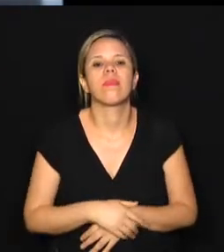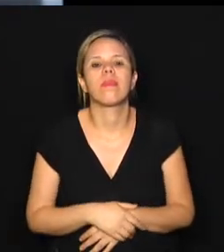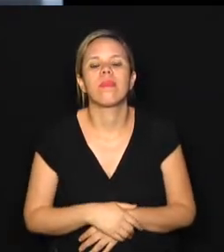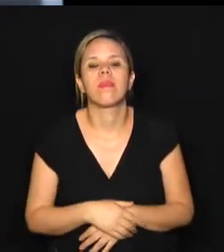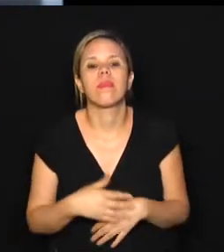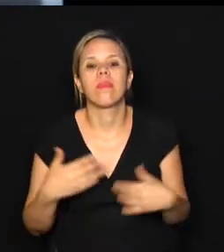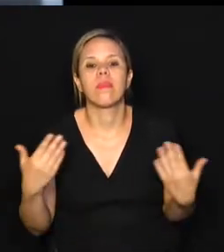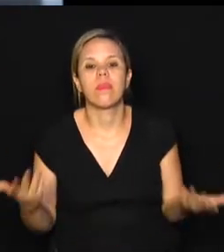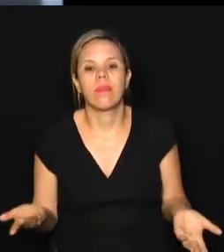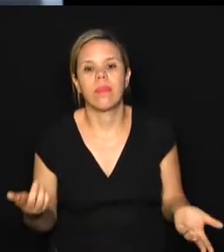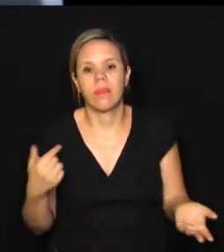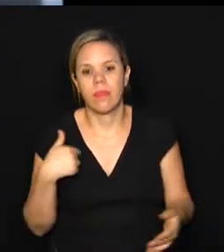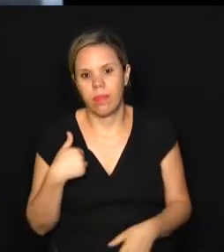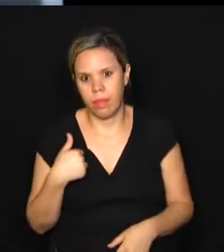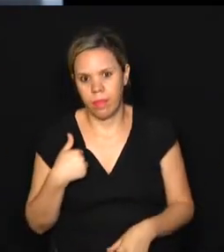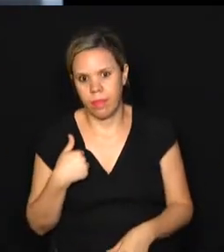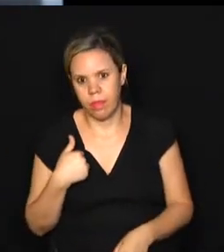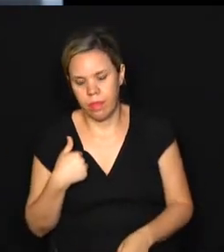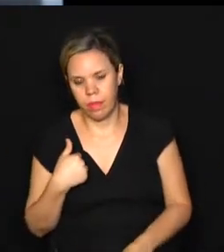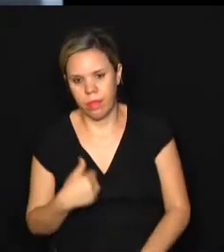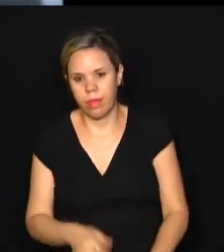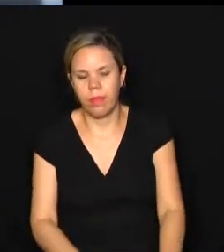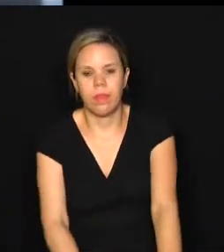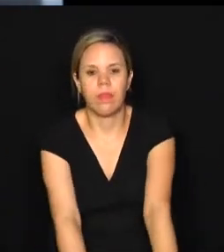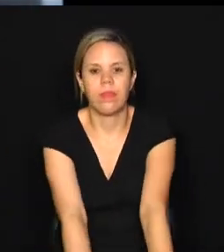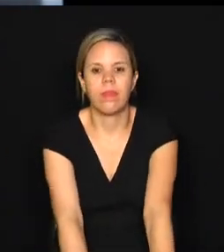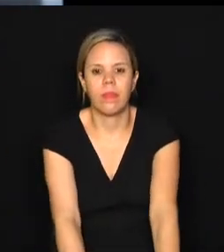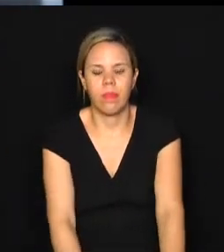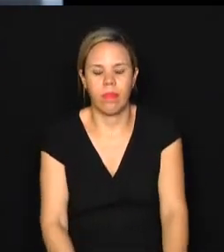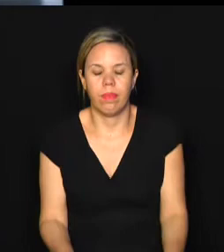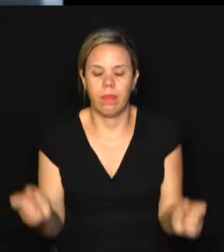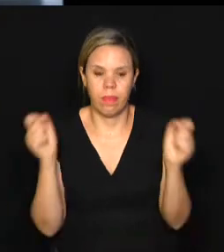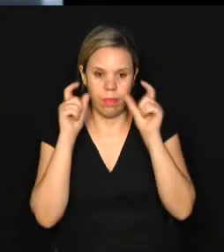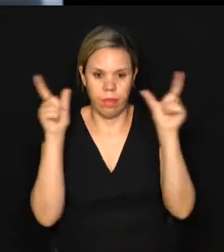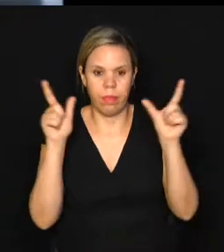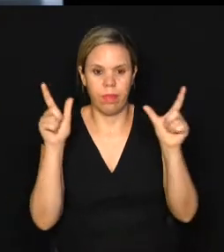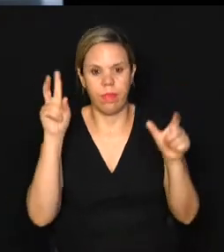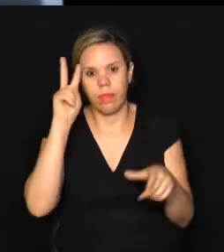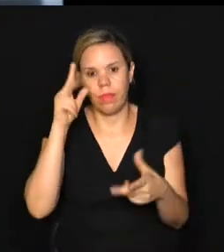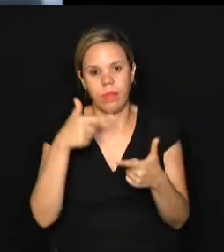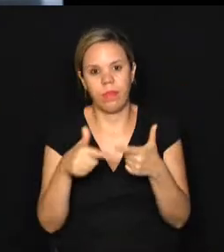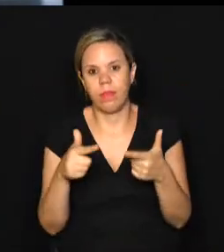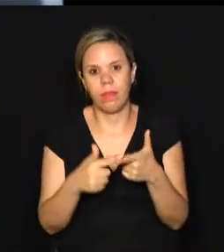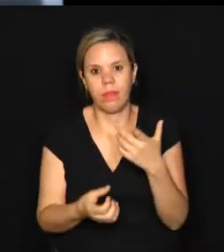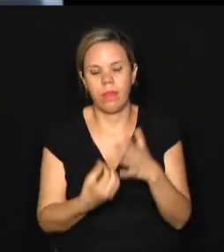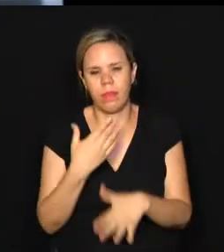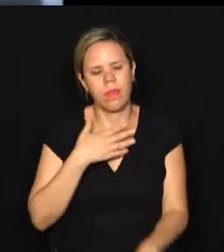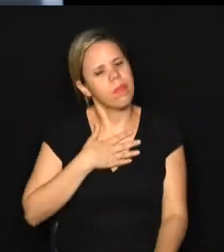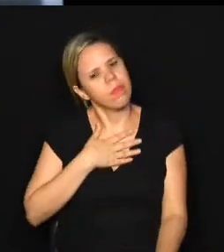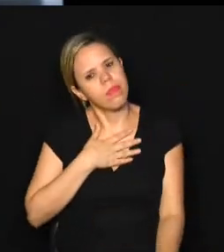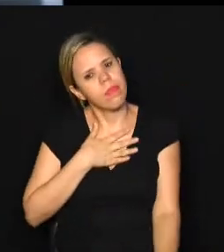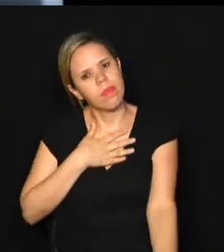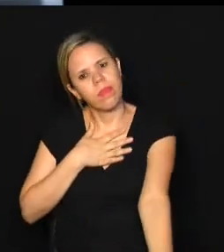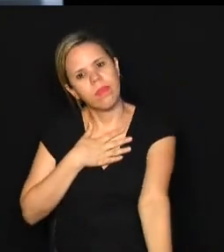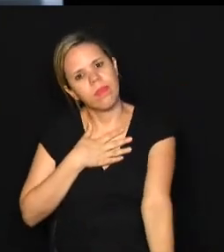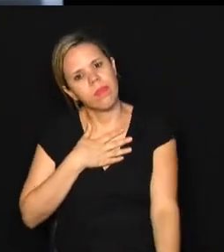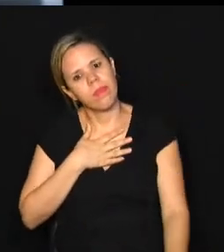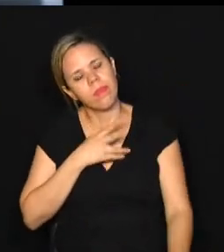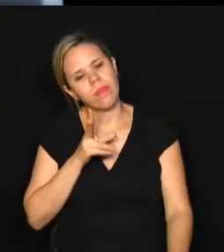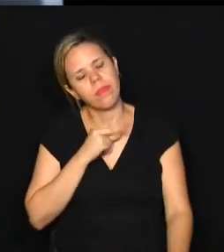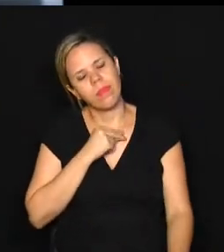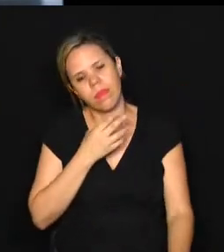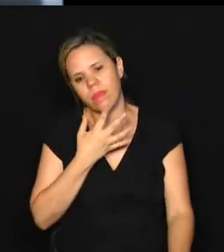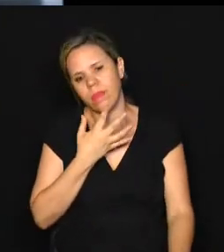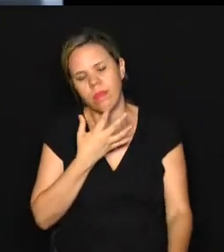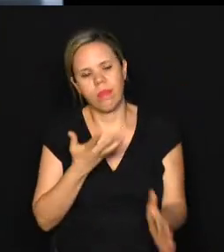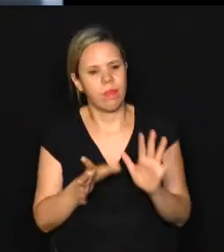Então, eu fico bem assustado com essa história, porque eu me pego na questão conceitual de tudo